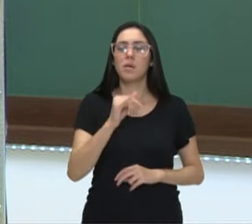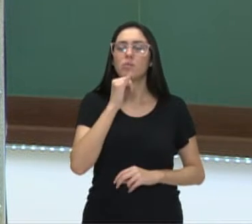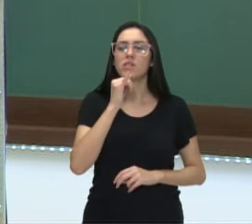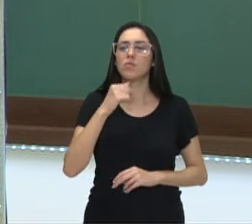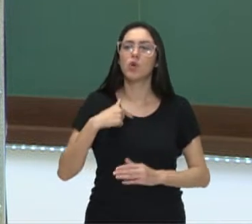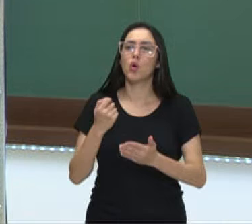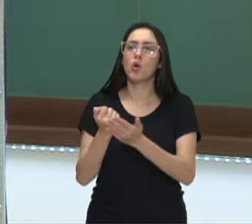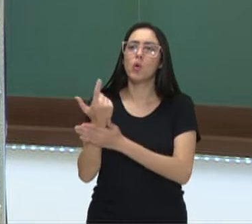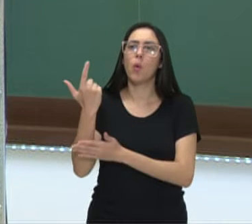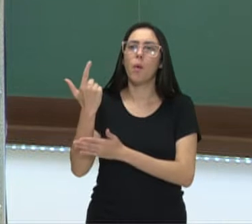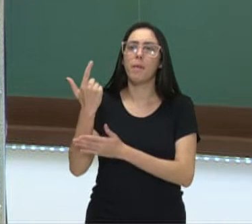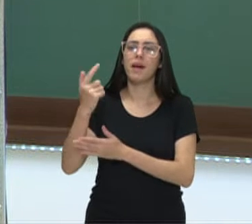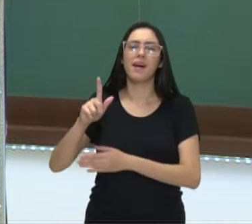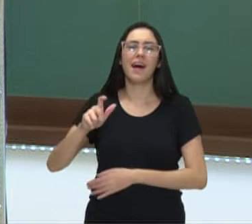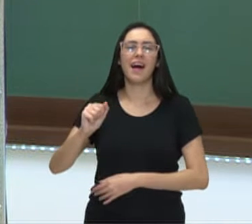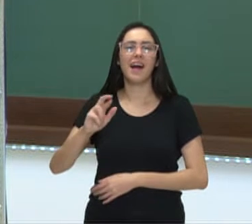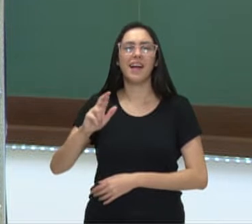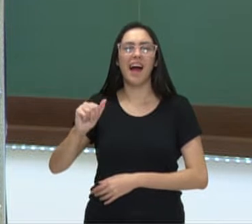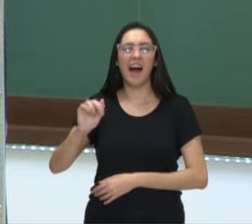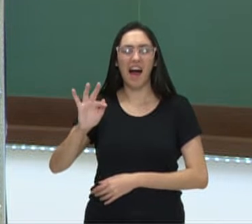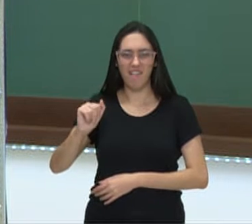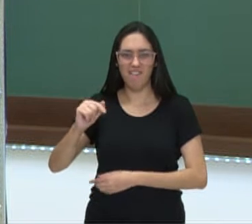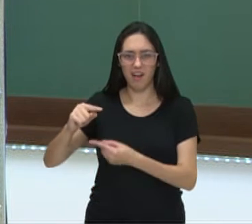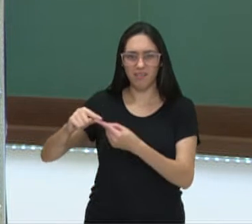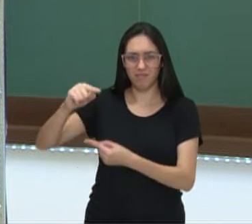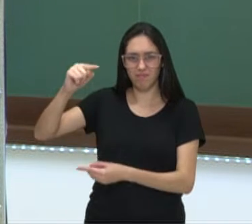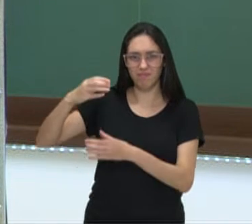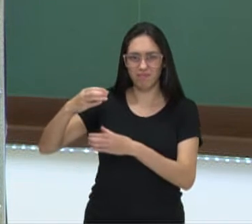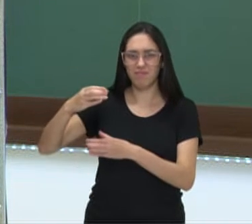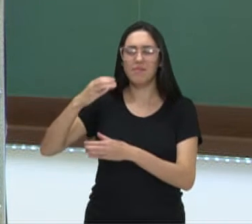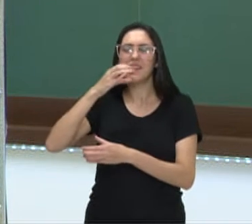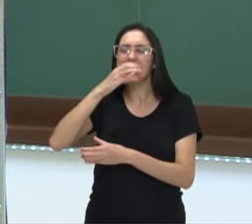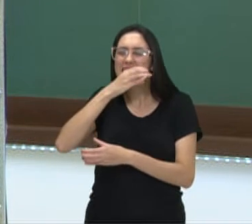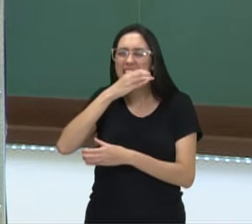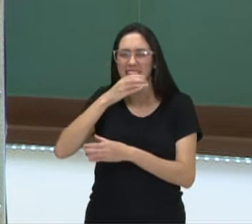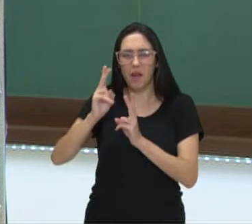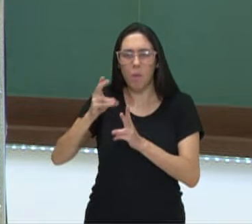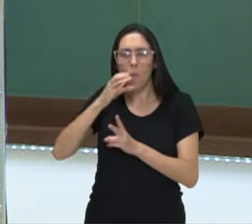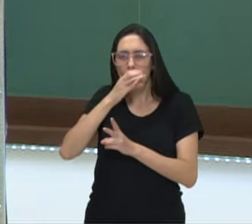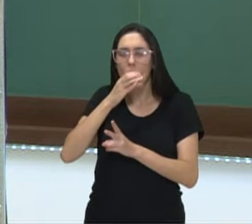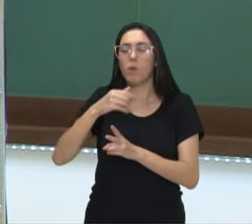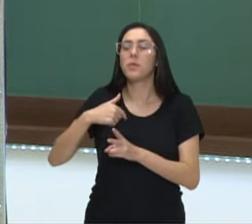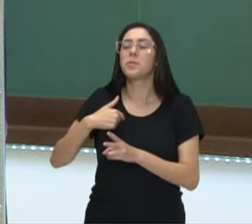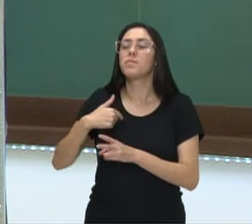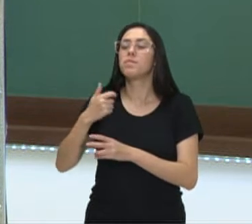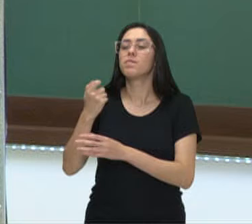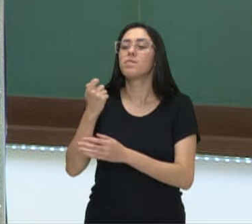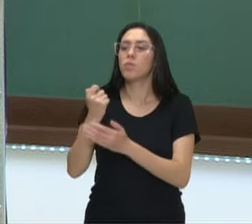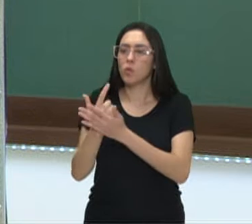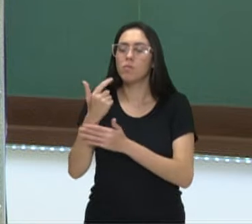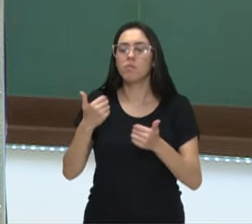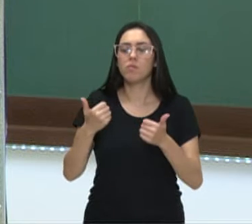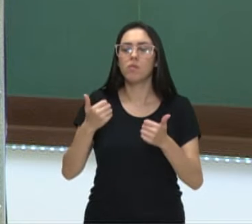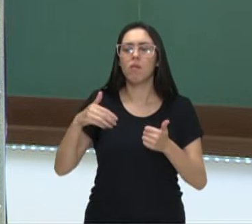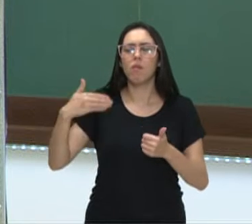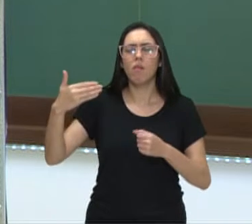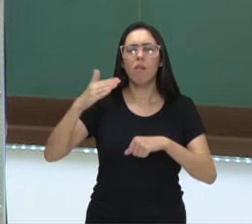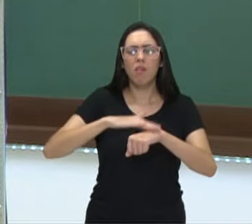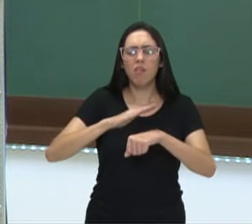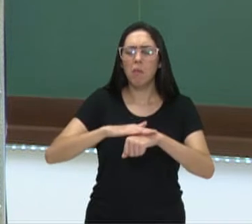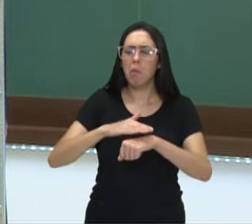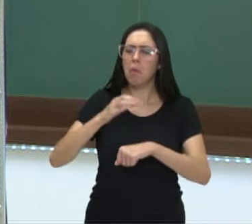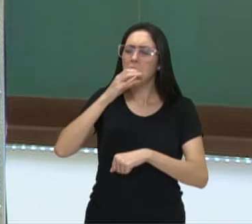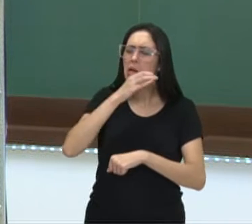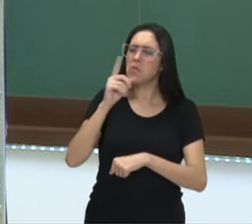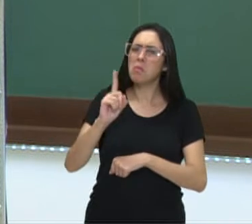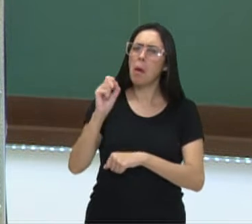exemplo, uma garrafa térmica e ela com o tempo passa a perder a capacidade de reter o líquido quente, nós descartamos aquela garrafa,